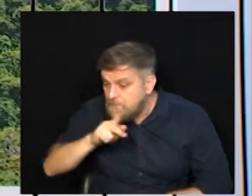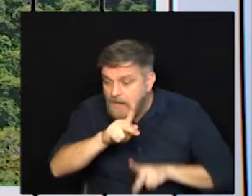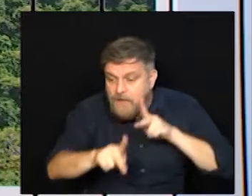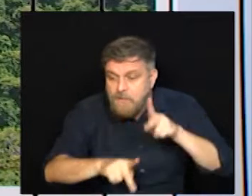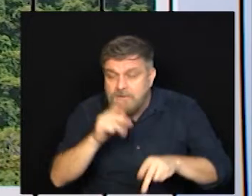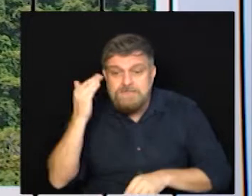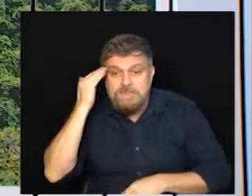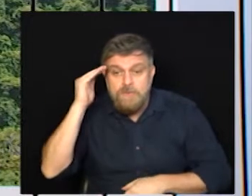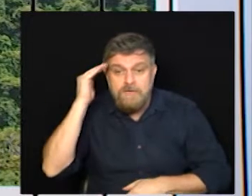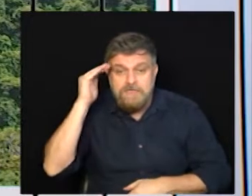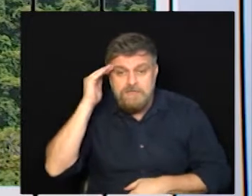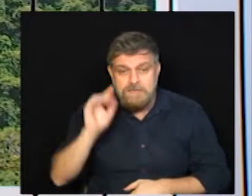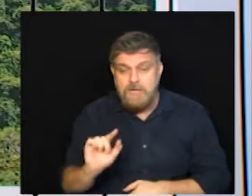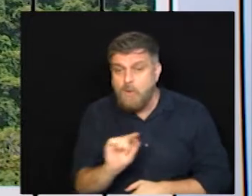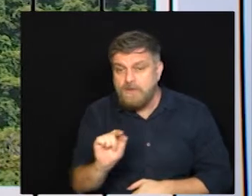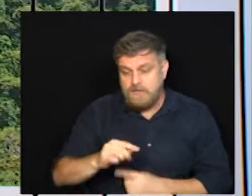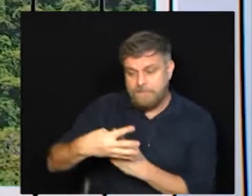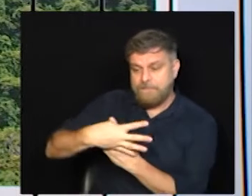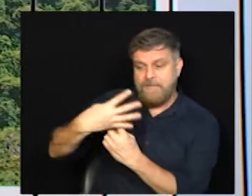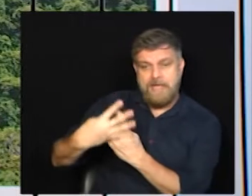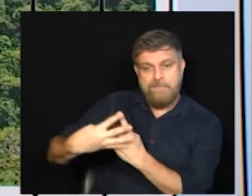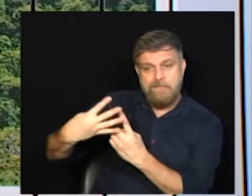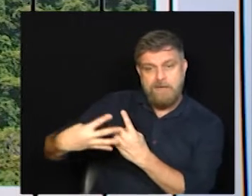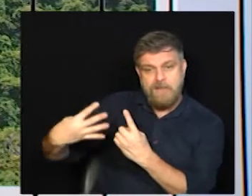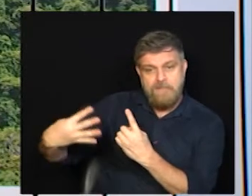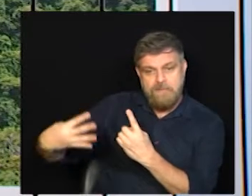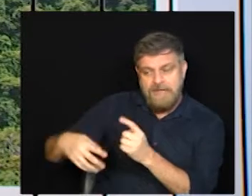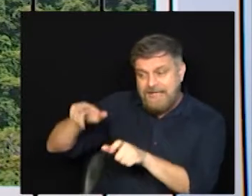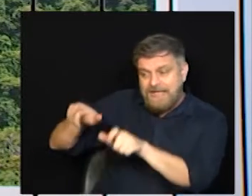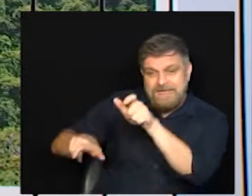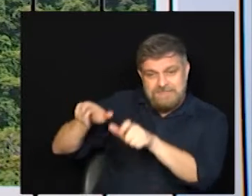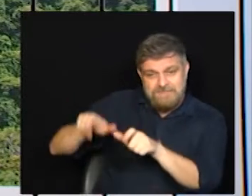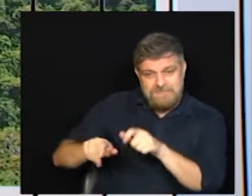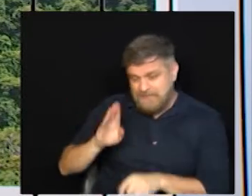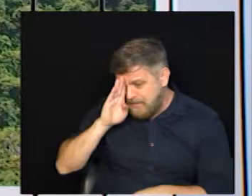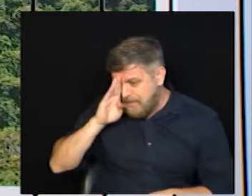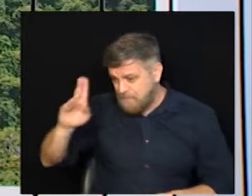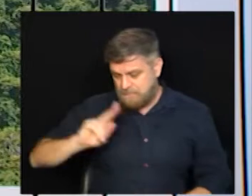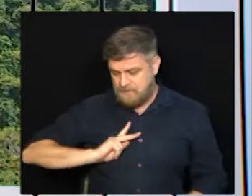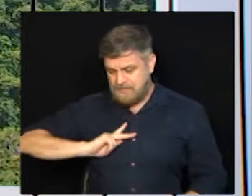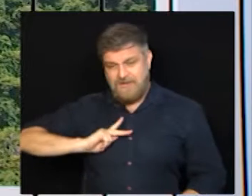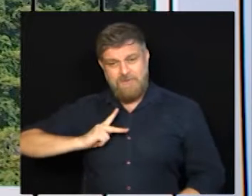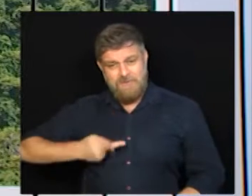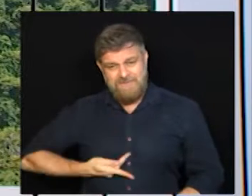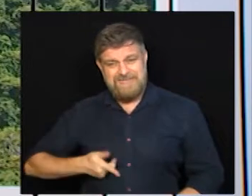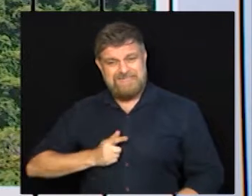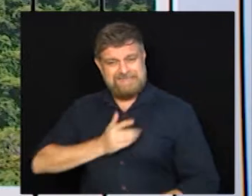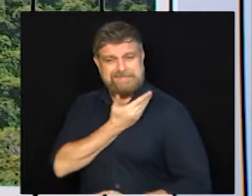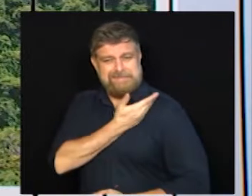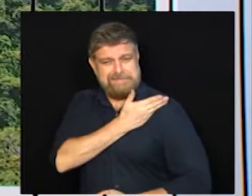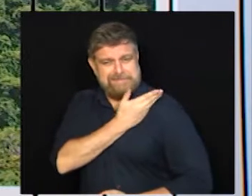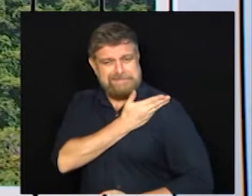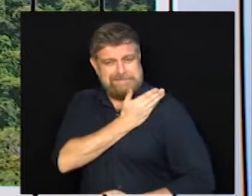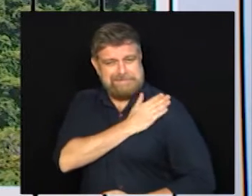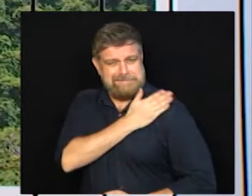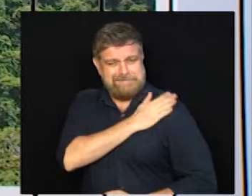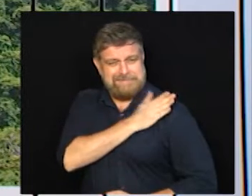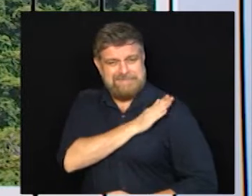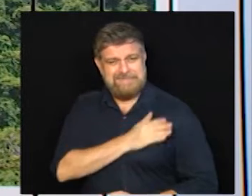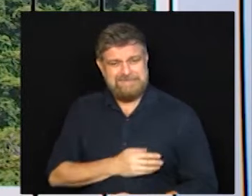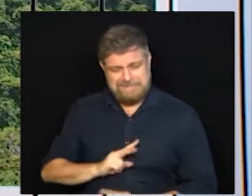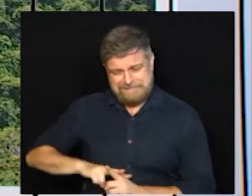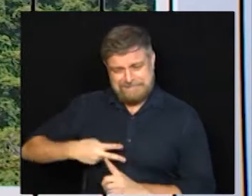que a população LGBTQIA+, principalmente as T's, que sofrem essa transfobia de uma forma tão